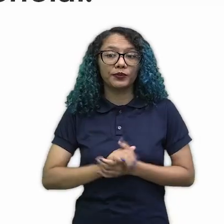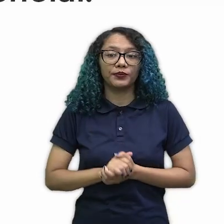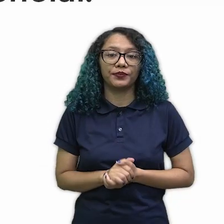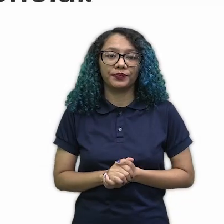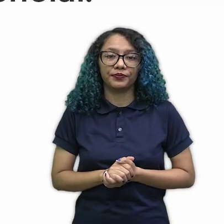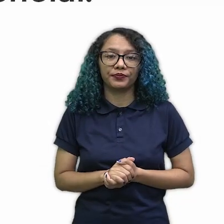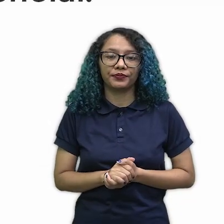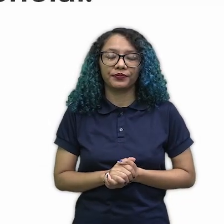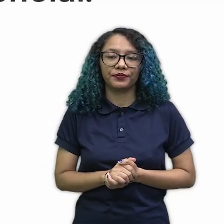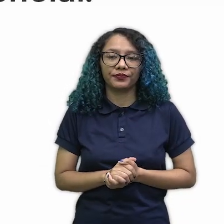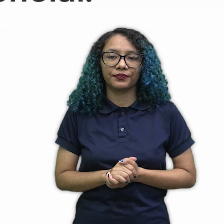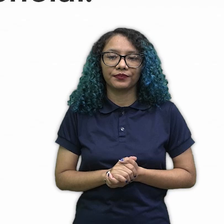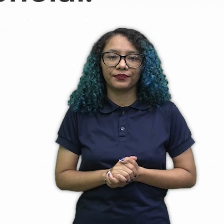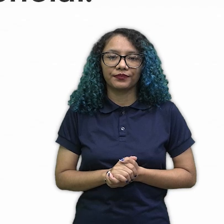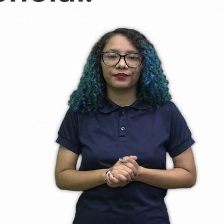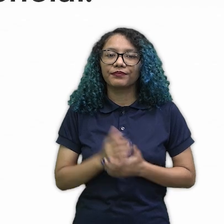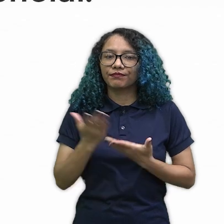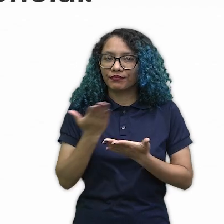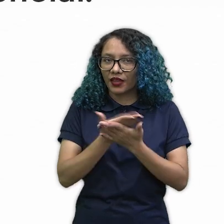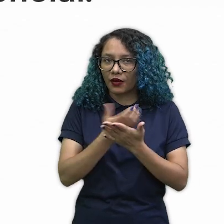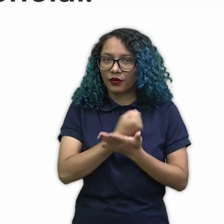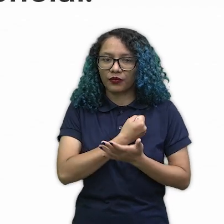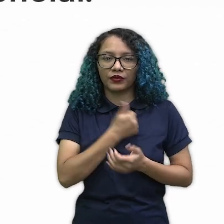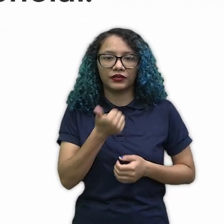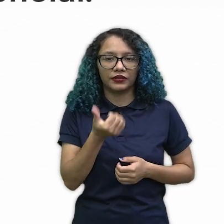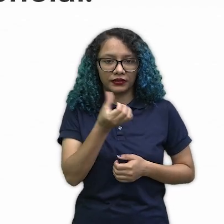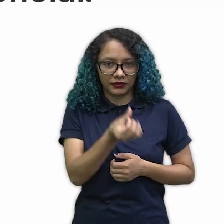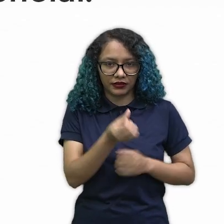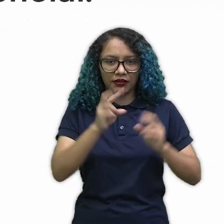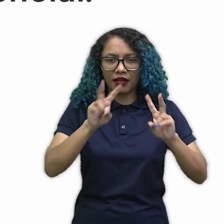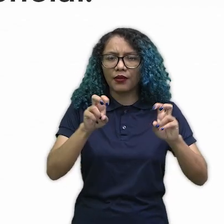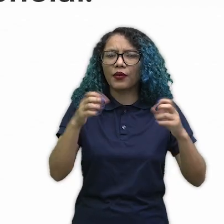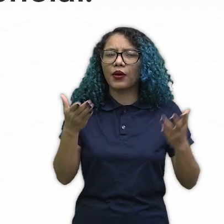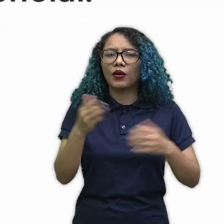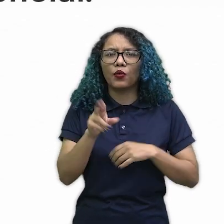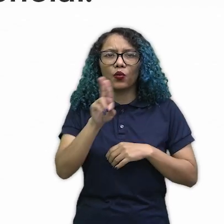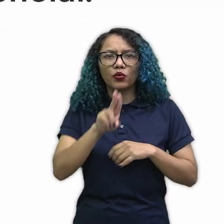aula. Nós temos então aí a aula de número 16,